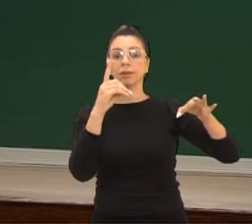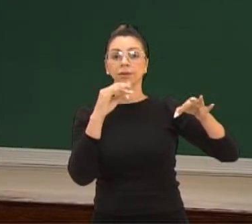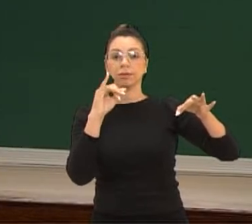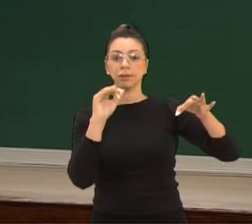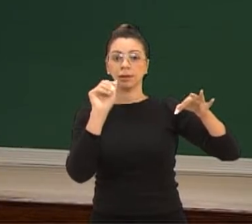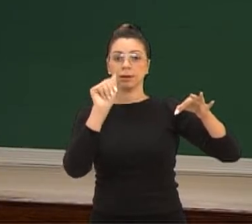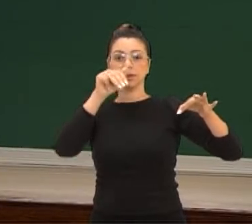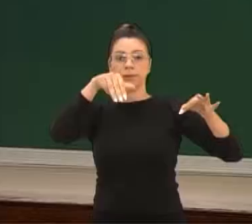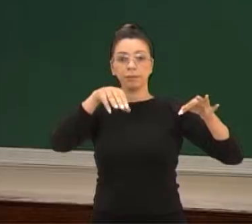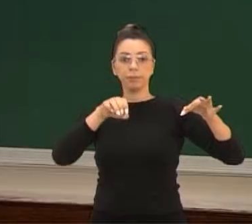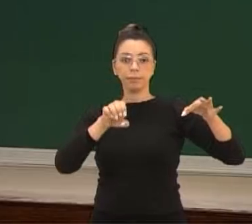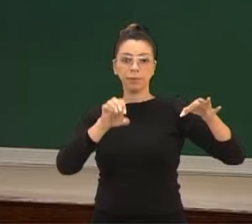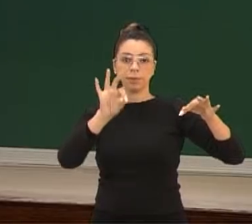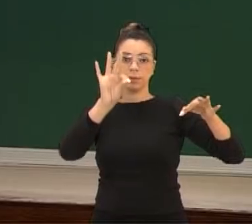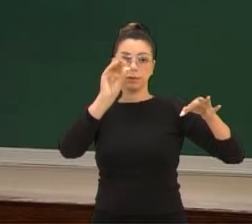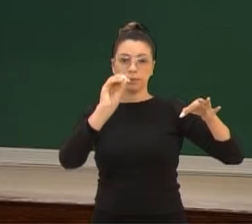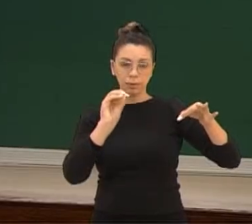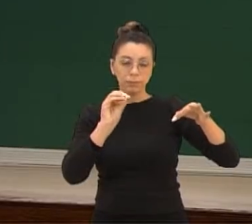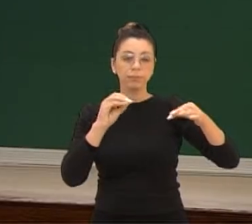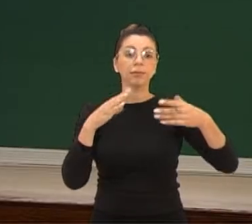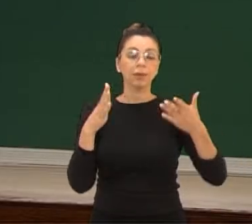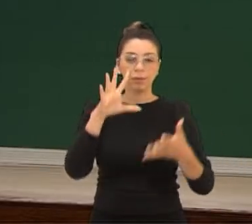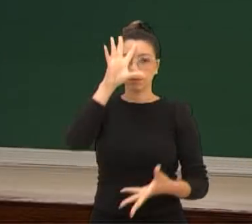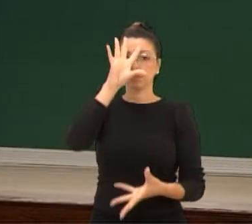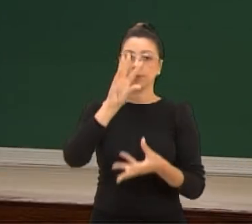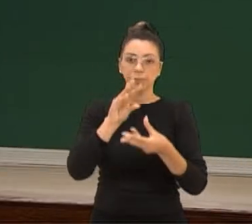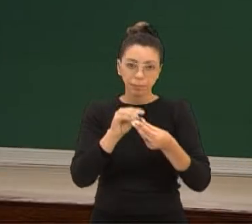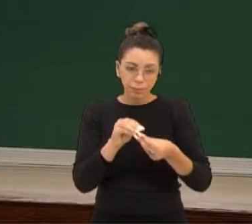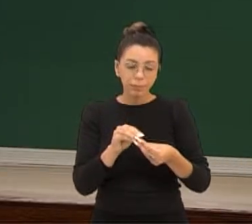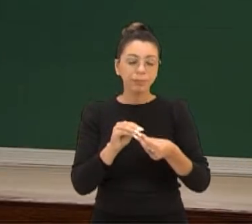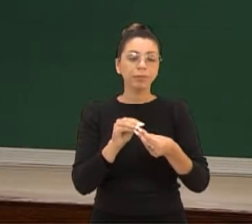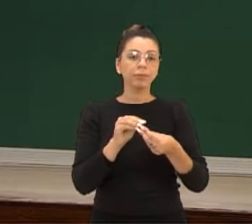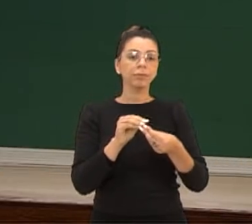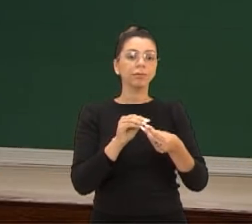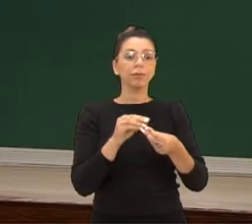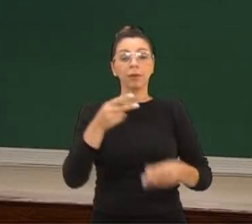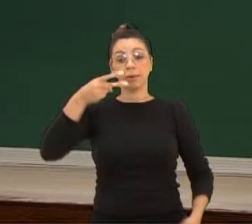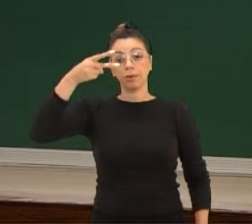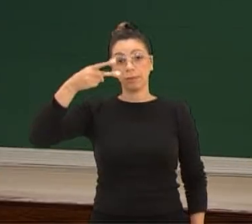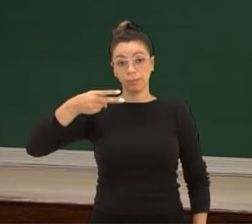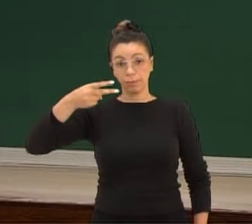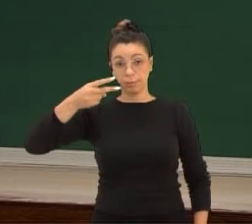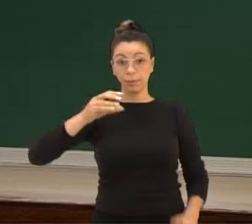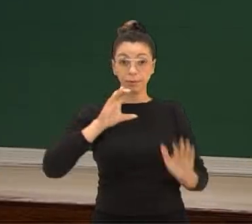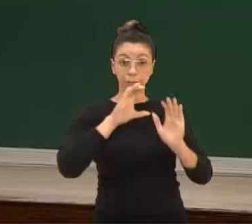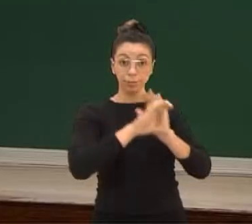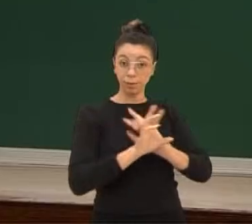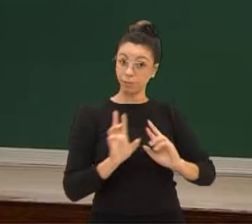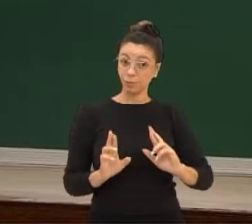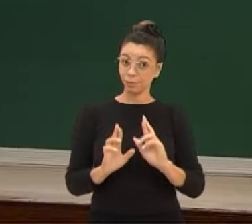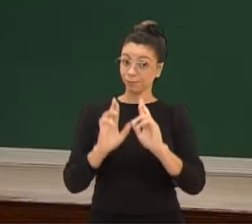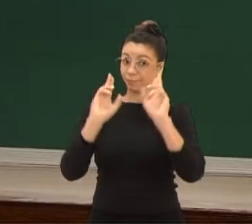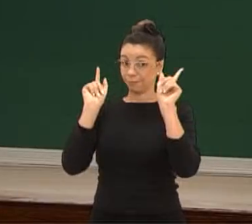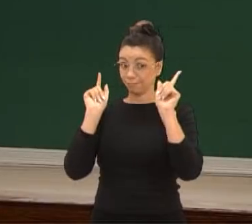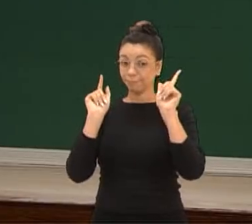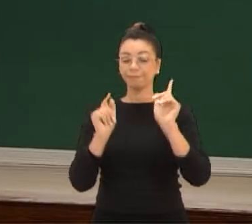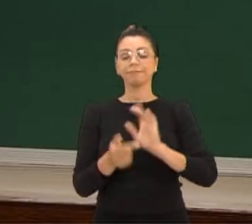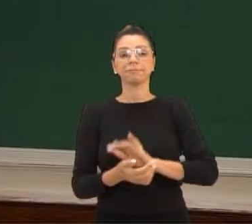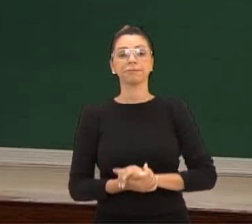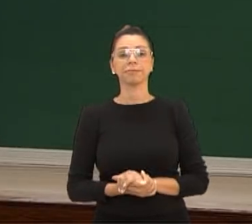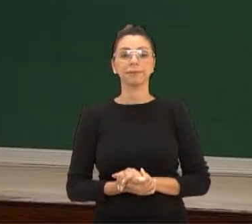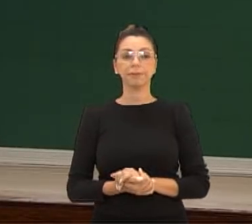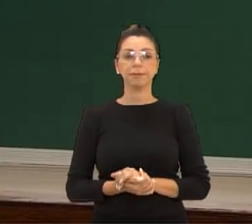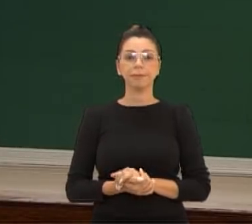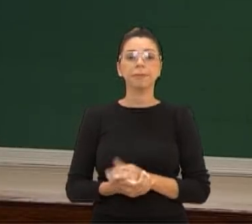determinou o diâmetro. Então, você já aprendeu aí, definiu dois conceitos bem diferentes, ok?